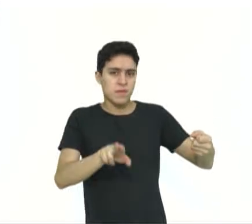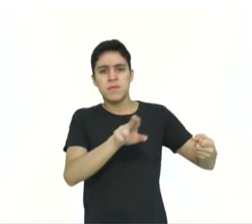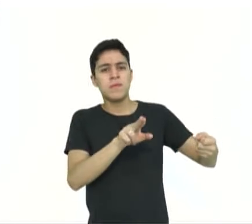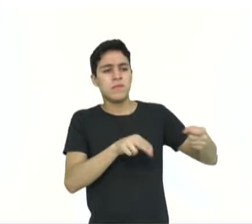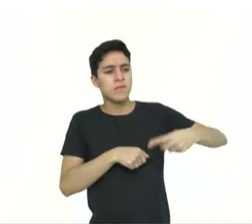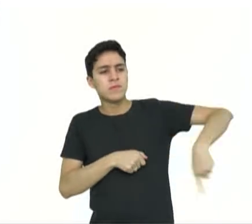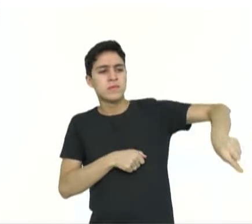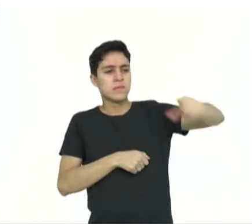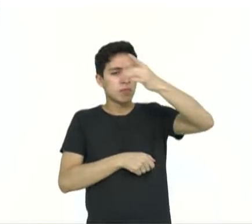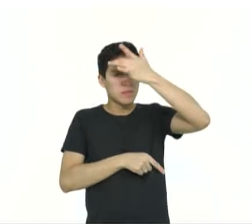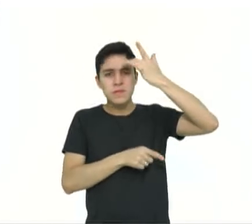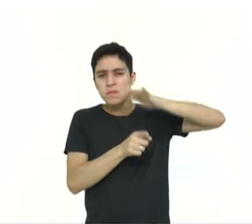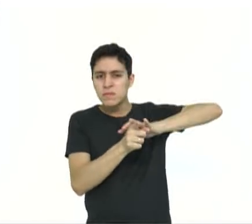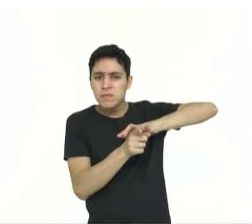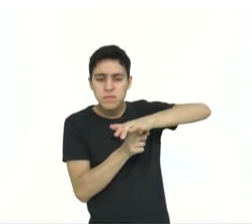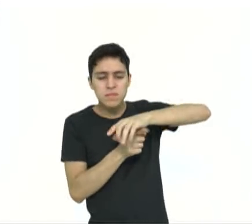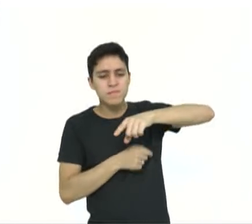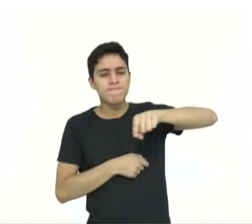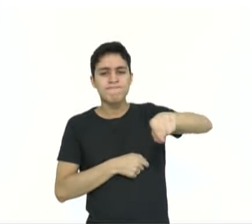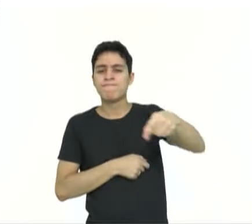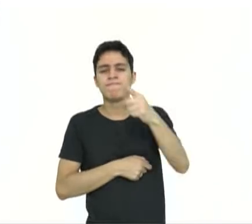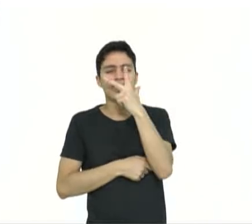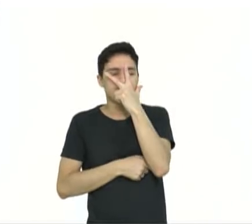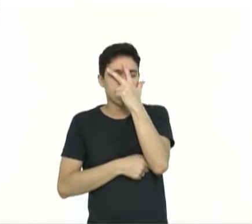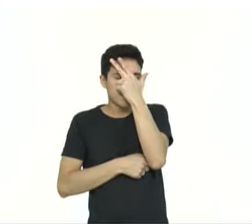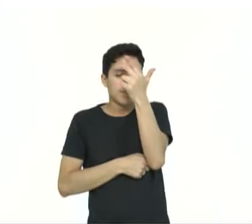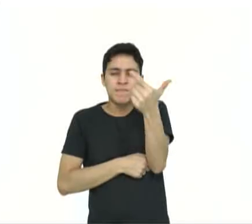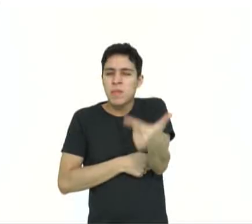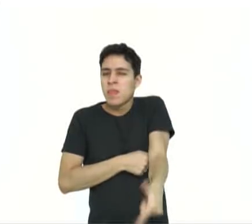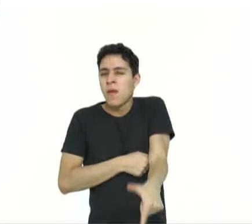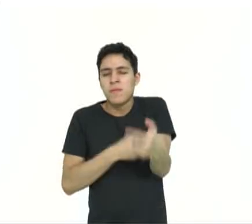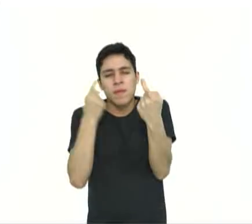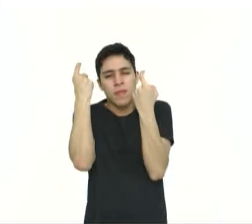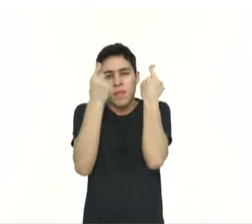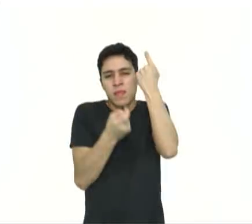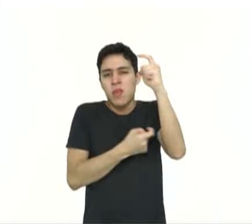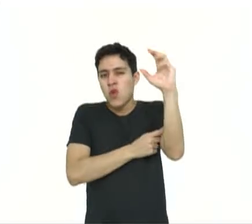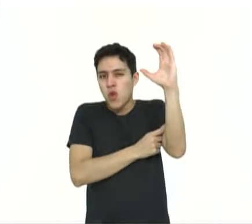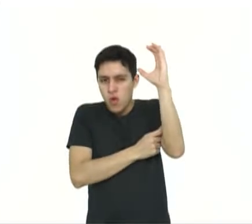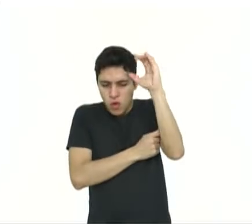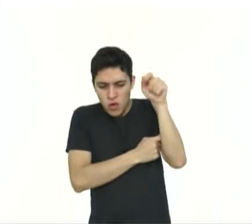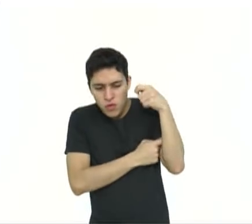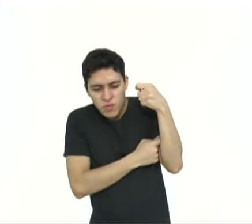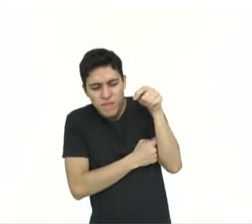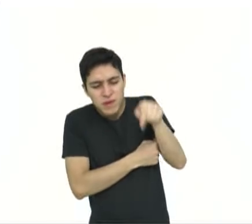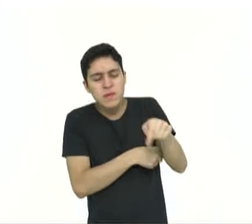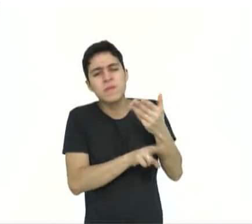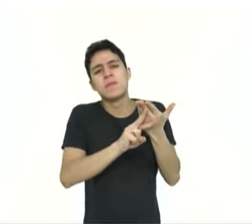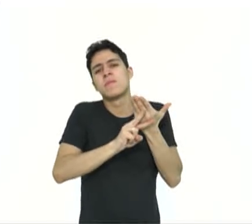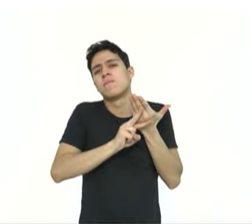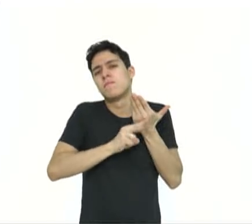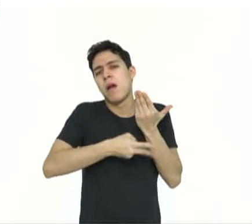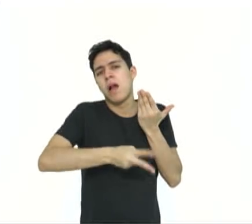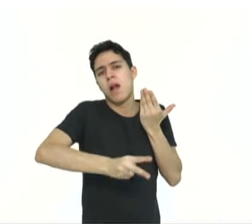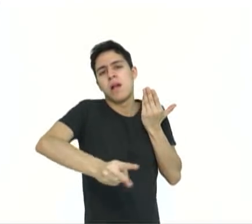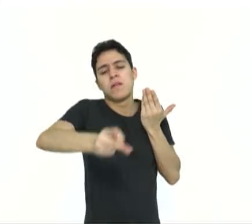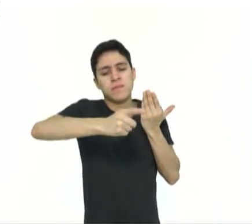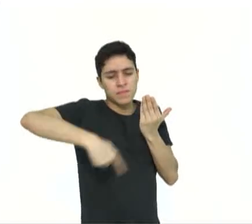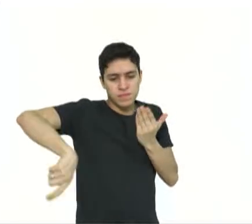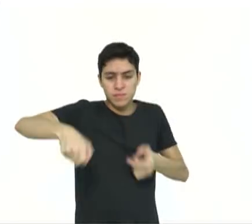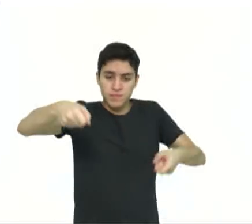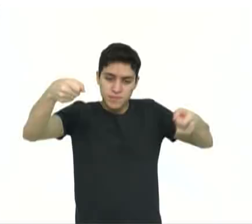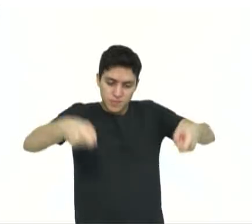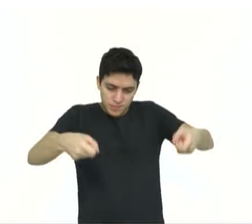pelos consumidores que não parecem preocupados com as consequências que o uso dessas